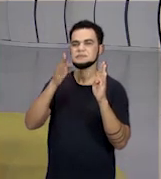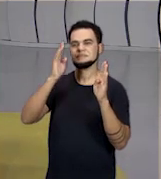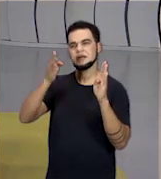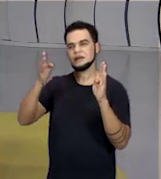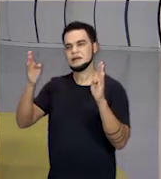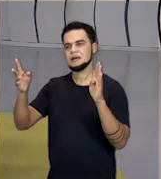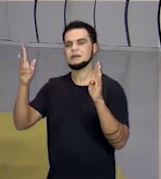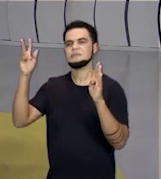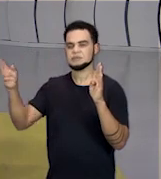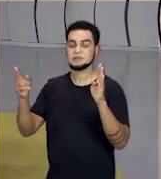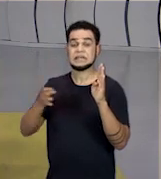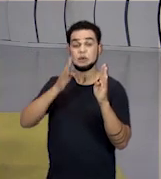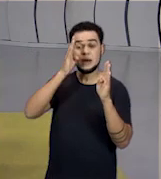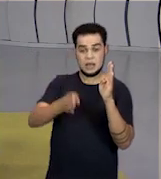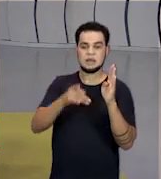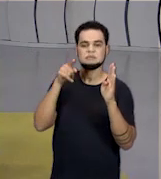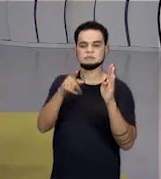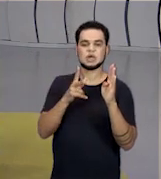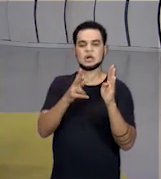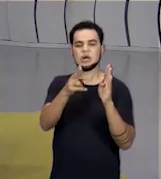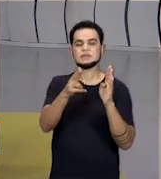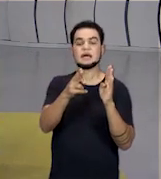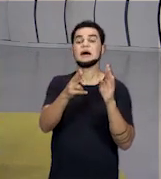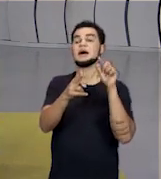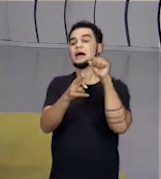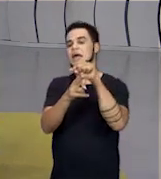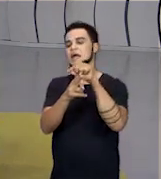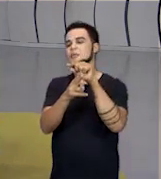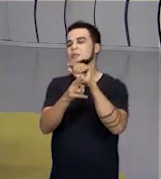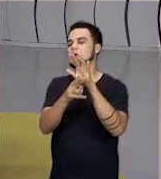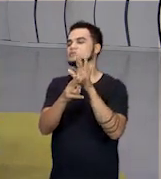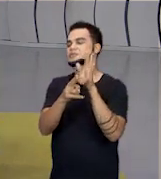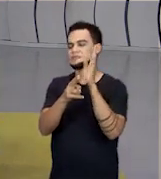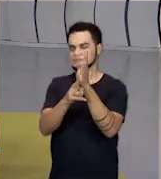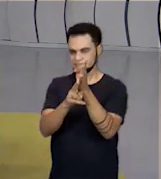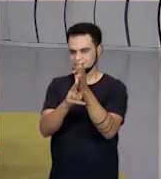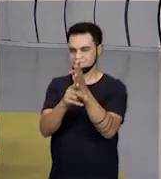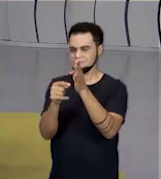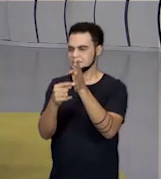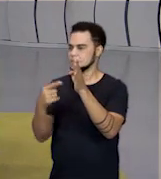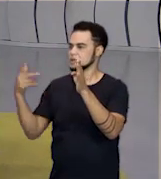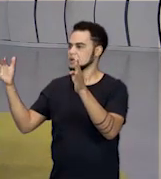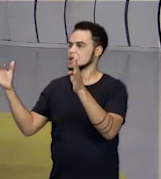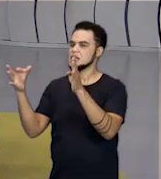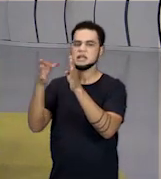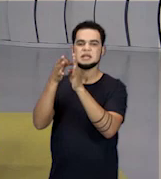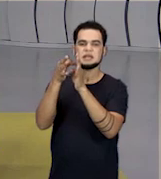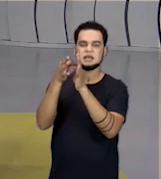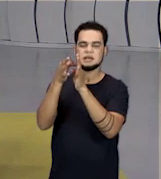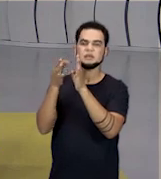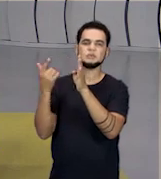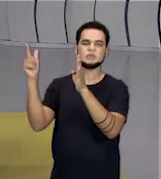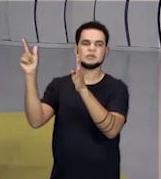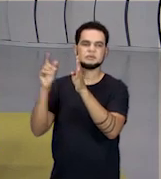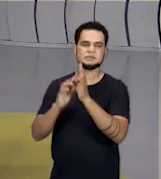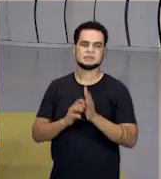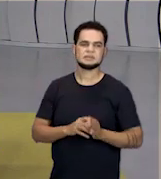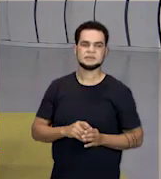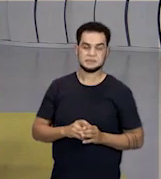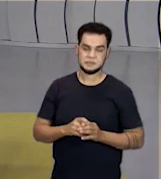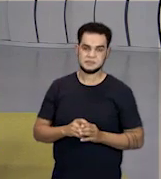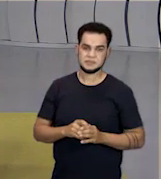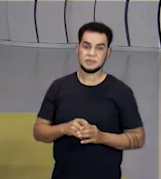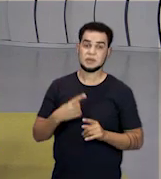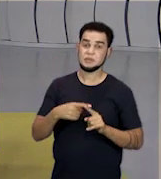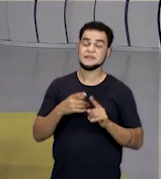nova ponta e vou me ligar. Como que vai ser? Essa ponta aqui de 5 linhas, onde eu vou ter, cortou aqui, eu vou ter o